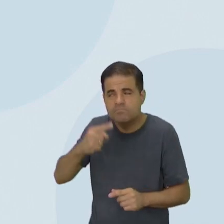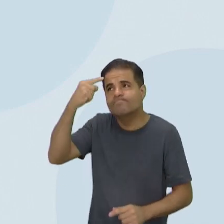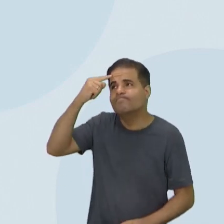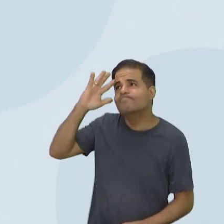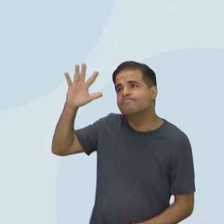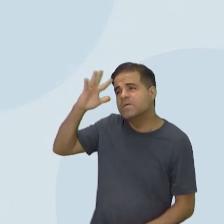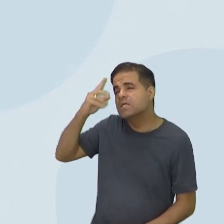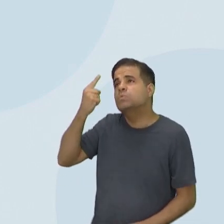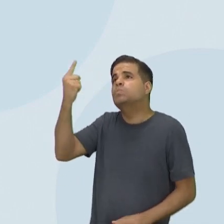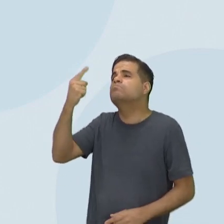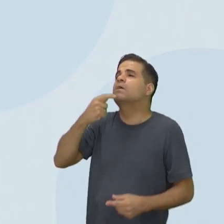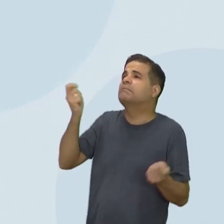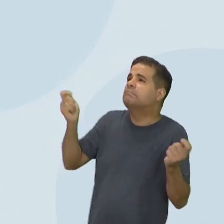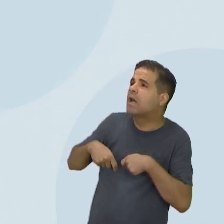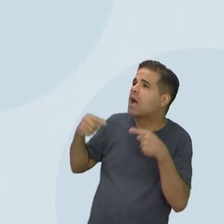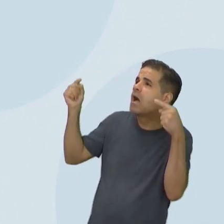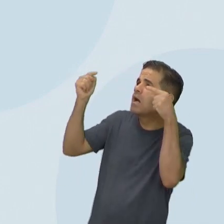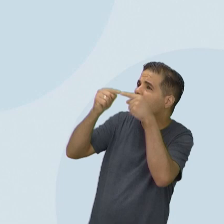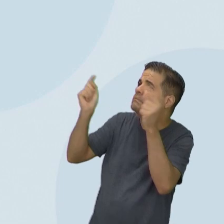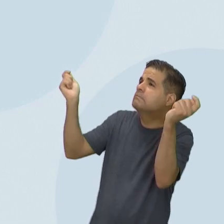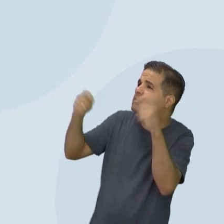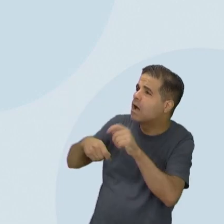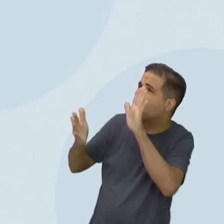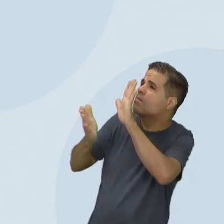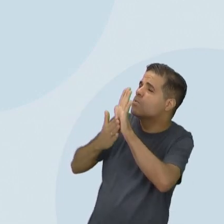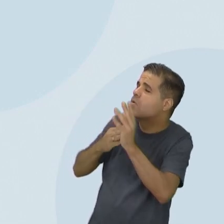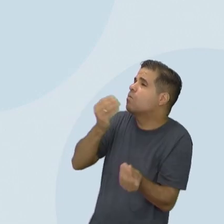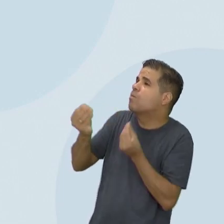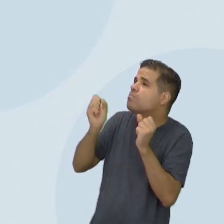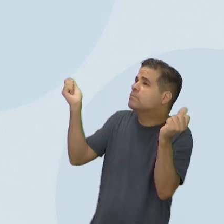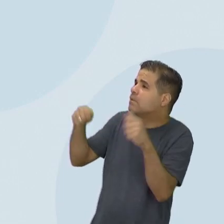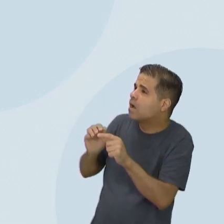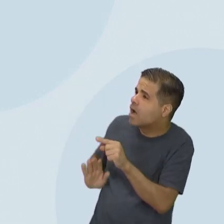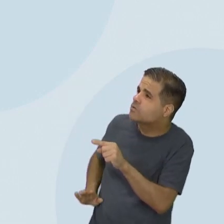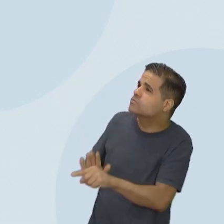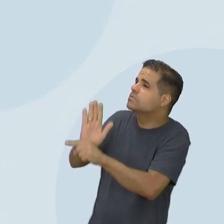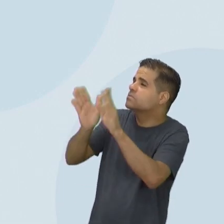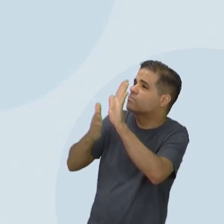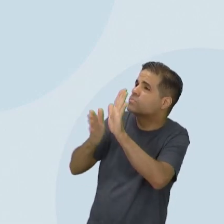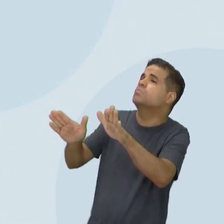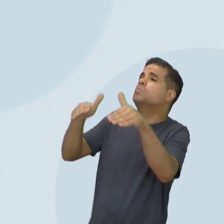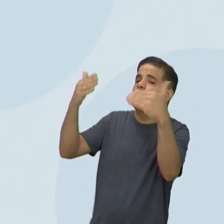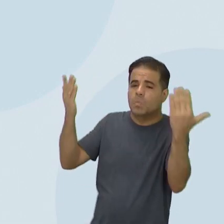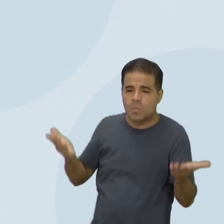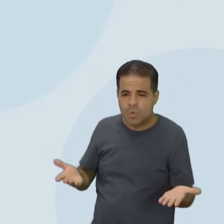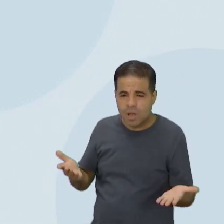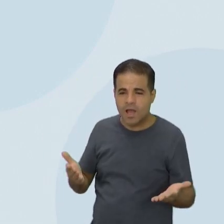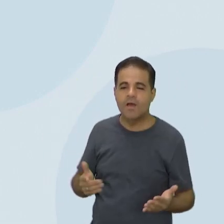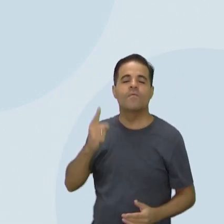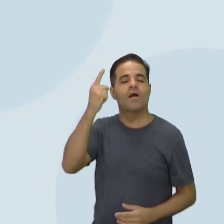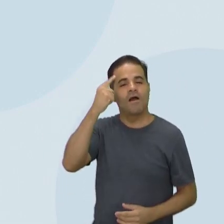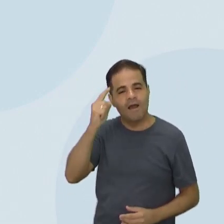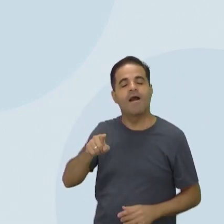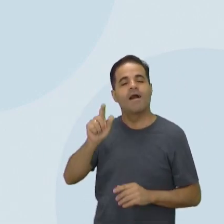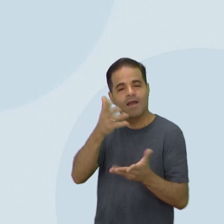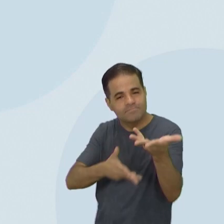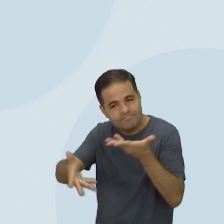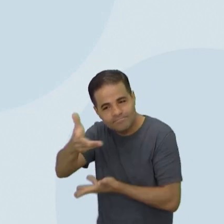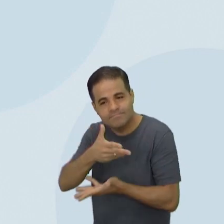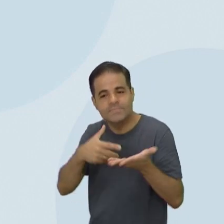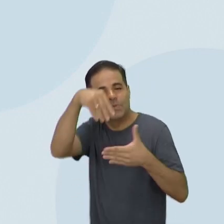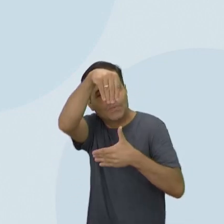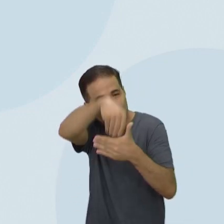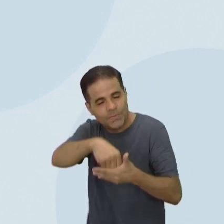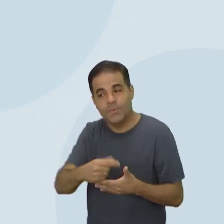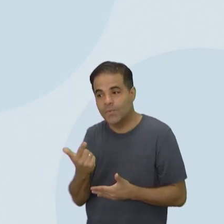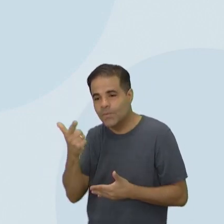pense em uma que se encaixe nessa proposta ou que possa ajudar nessa proposta, né? E daí faça essa integração